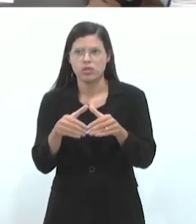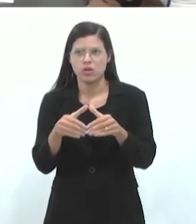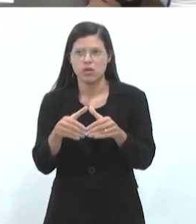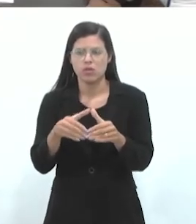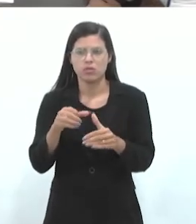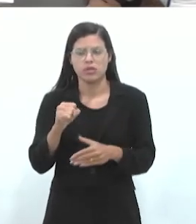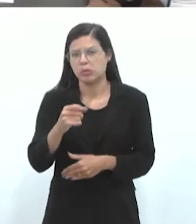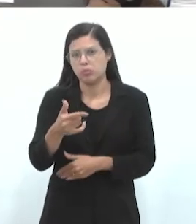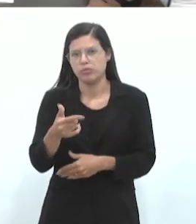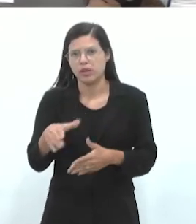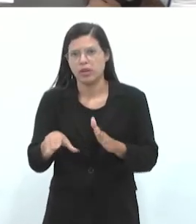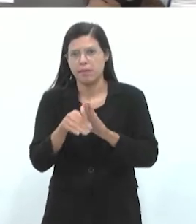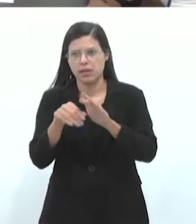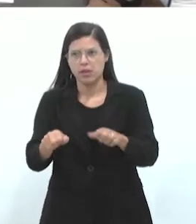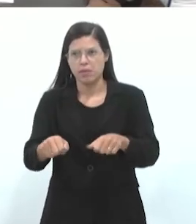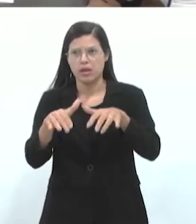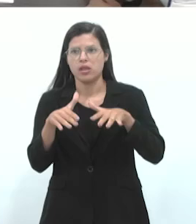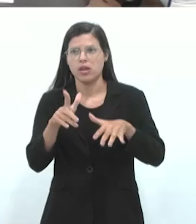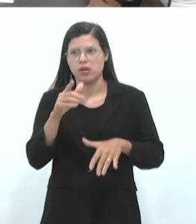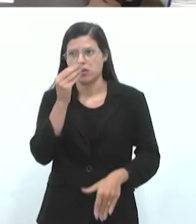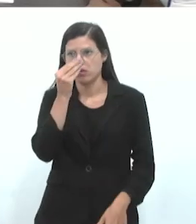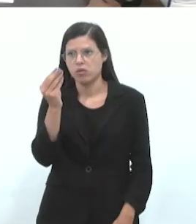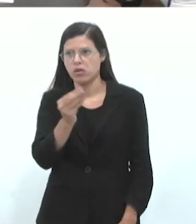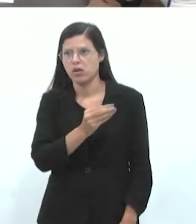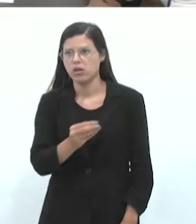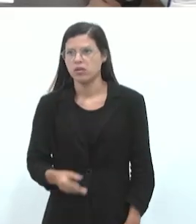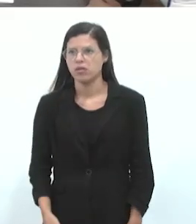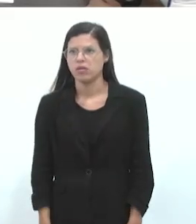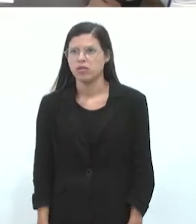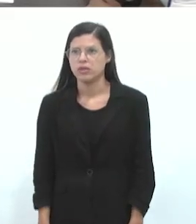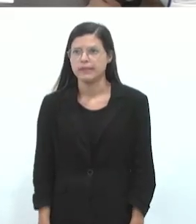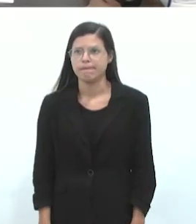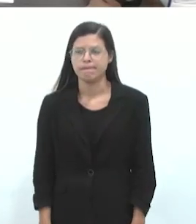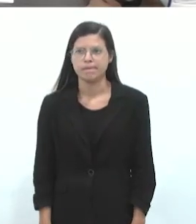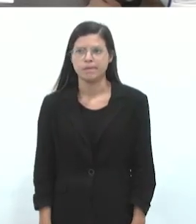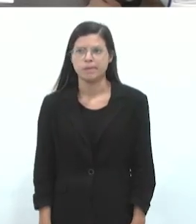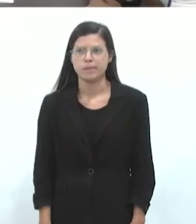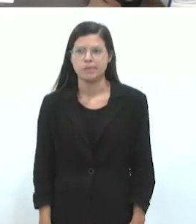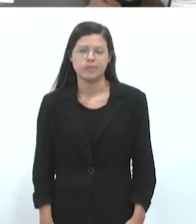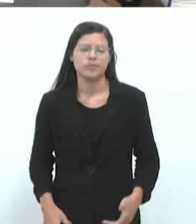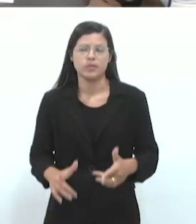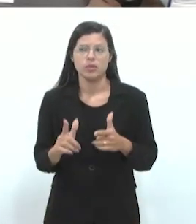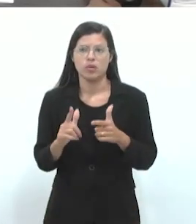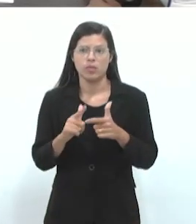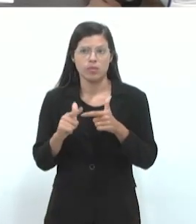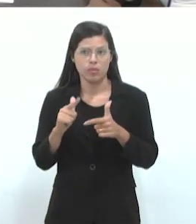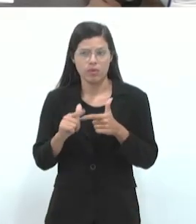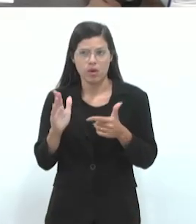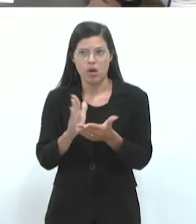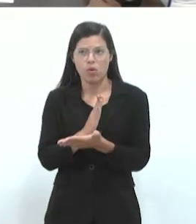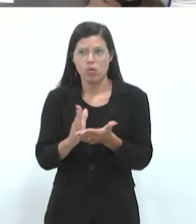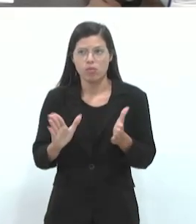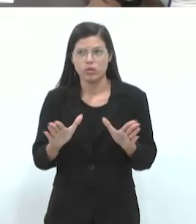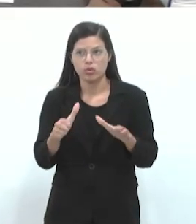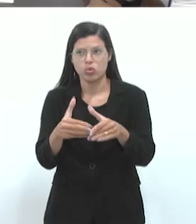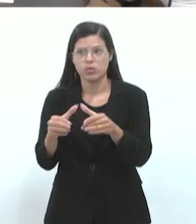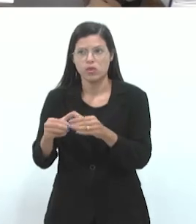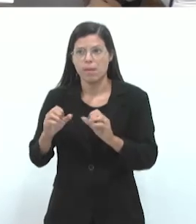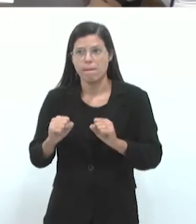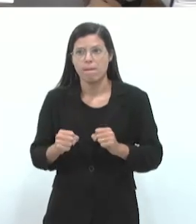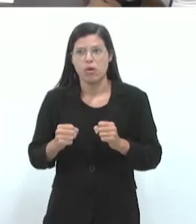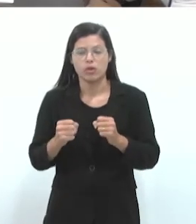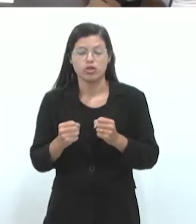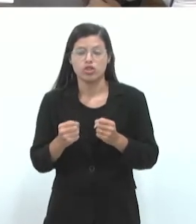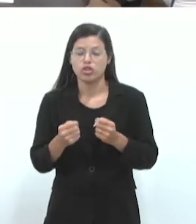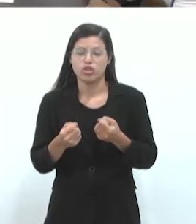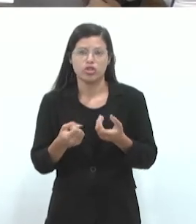ignoradas. Presidente, Só tem o voto Não, a dos daqui membros. é soberana ao final. Né? Que O problema é que algumas comissões podem estragar o projeto